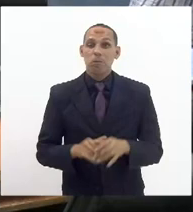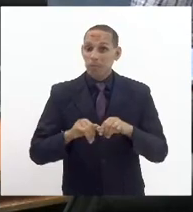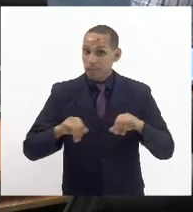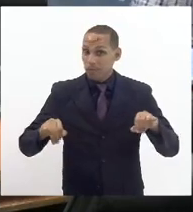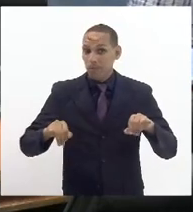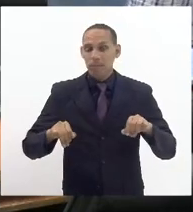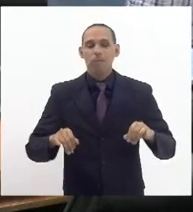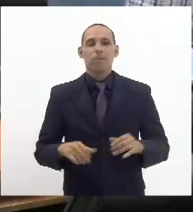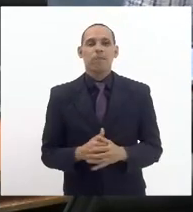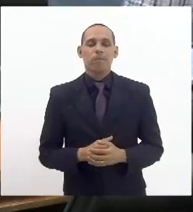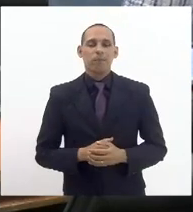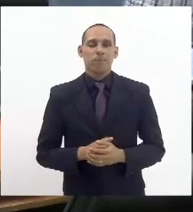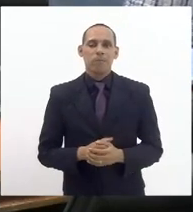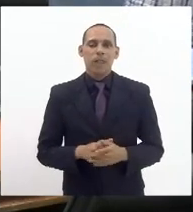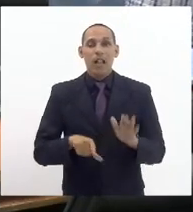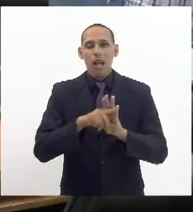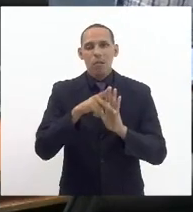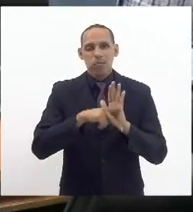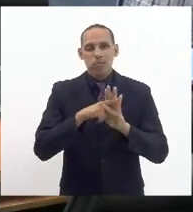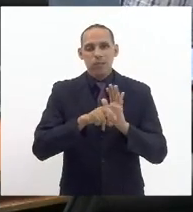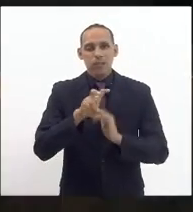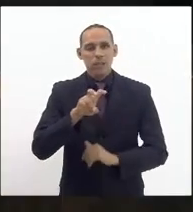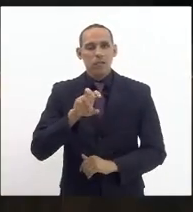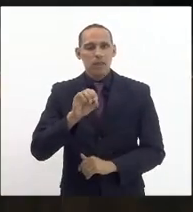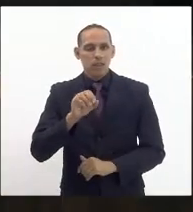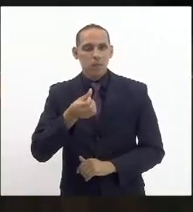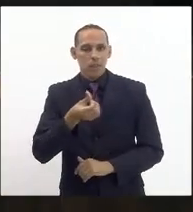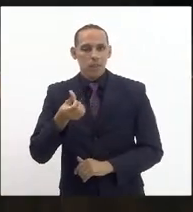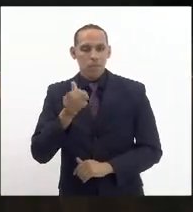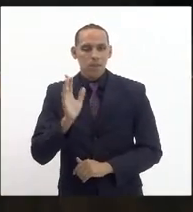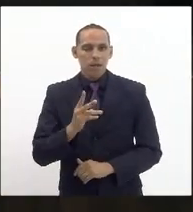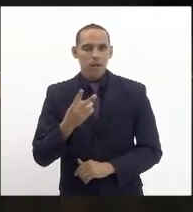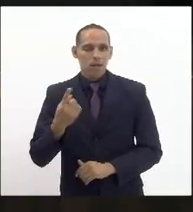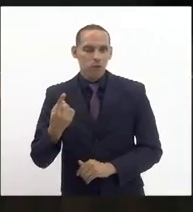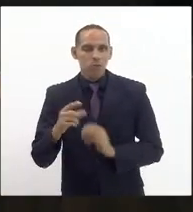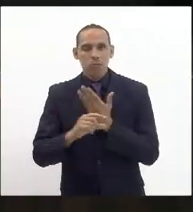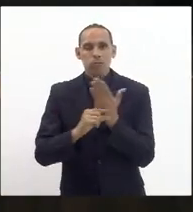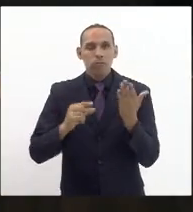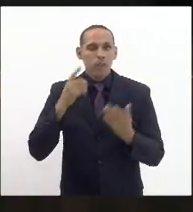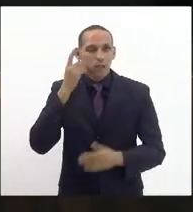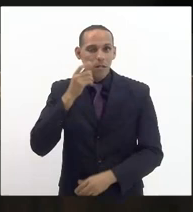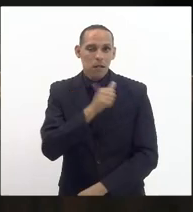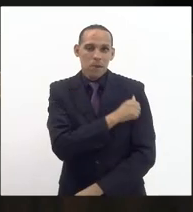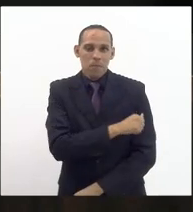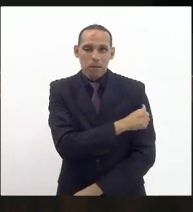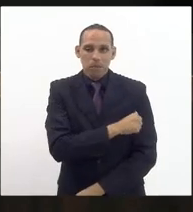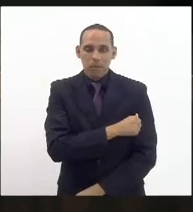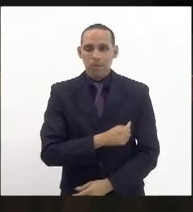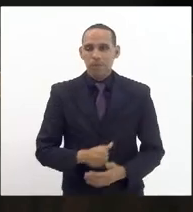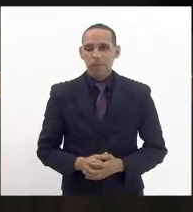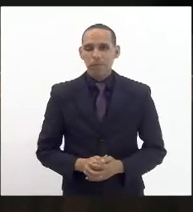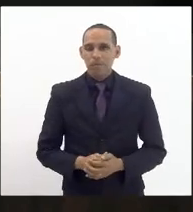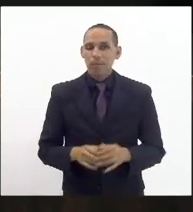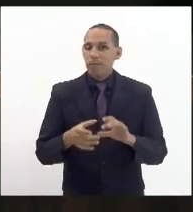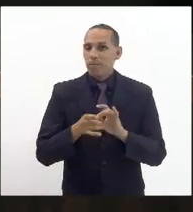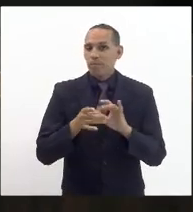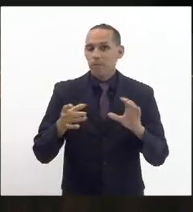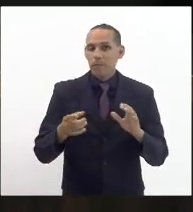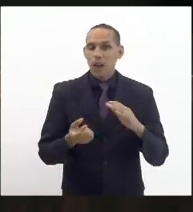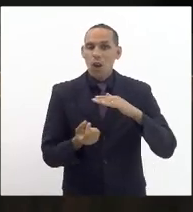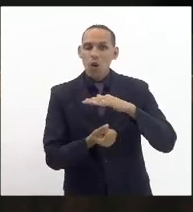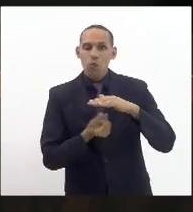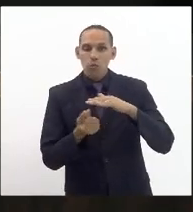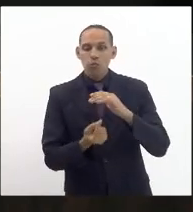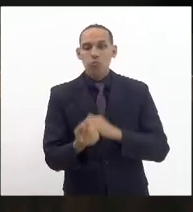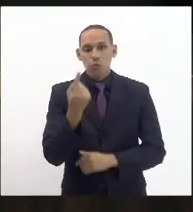Anuncio o projeto de lei 5066, de 21, de autoria do deputado da enfermeira Rejane, que autoriza o Fundo Único de